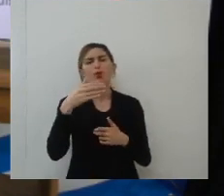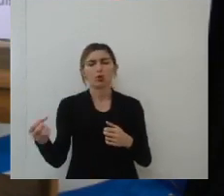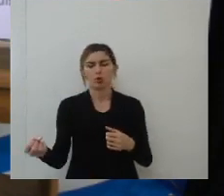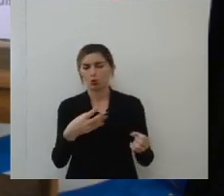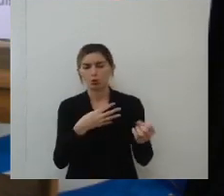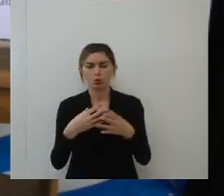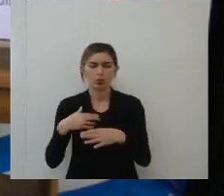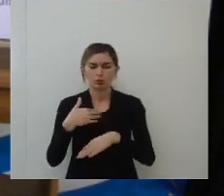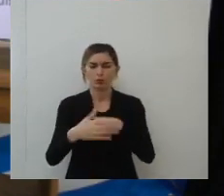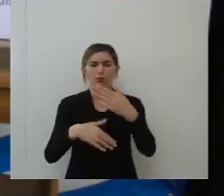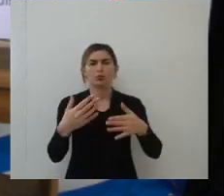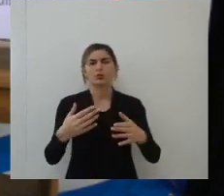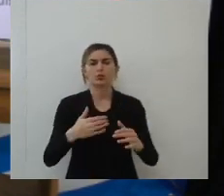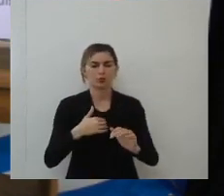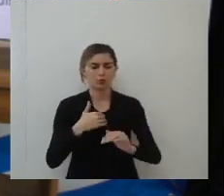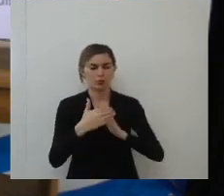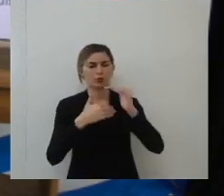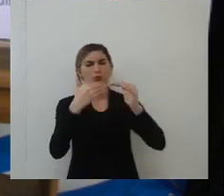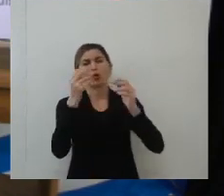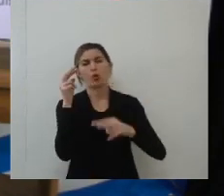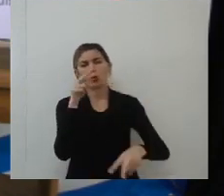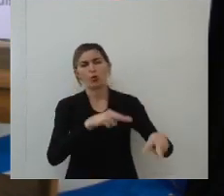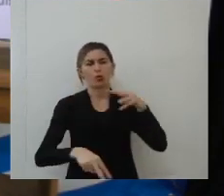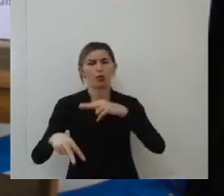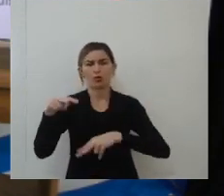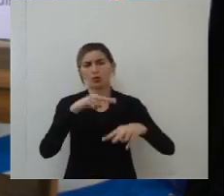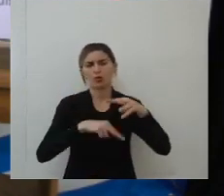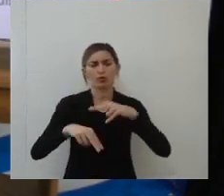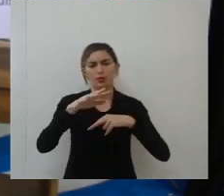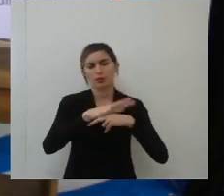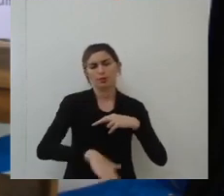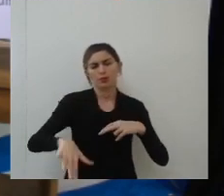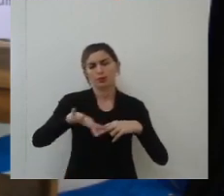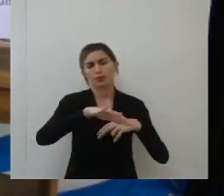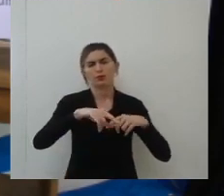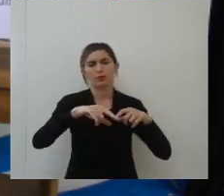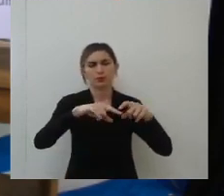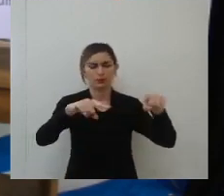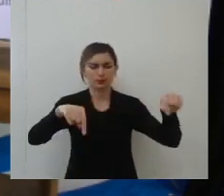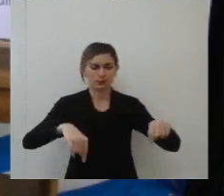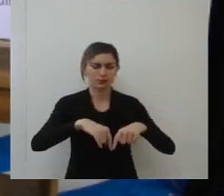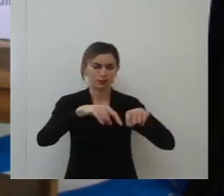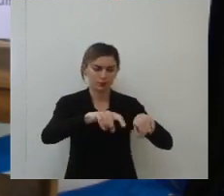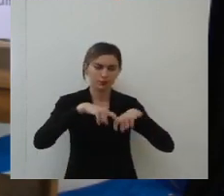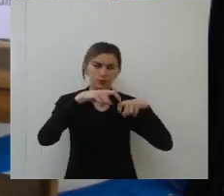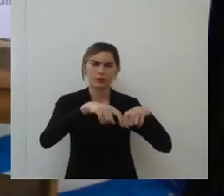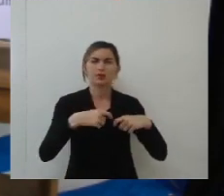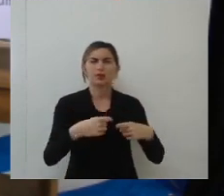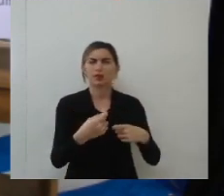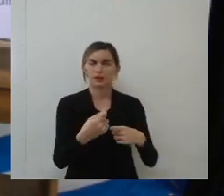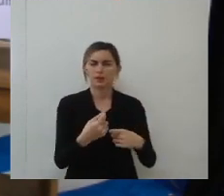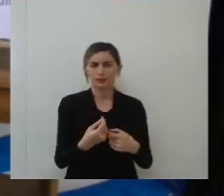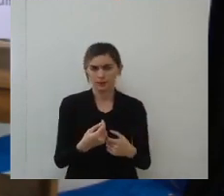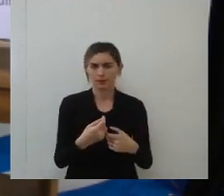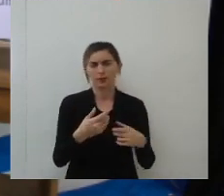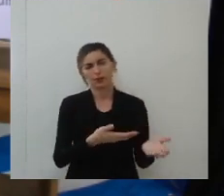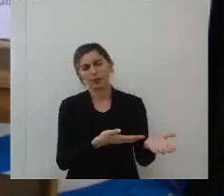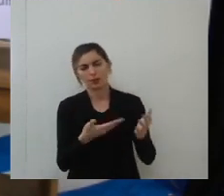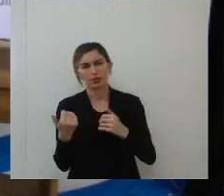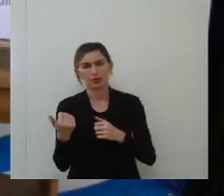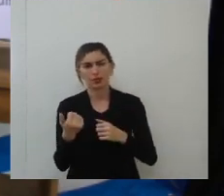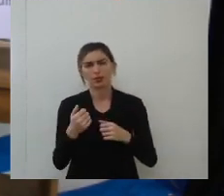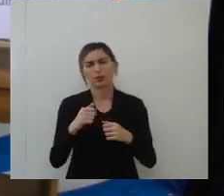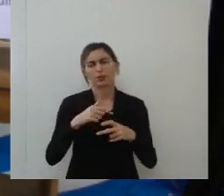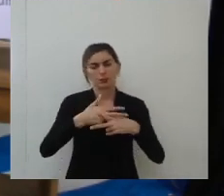novo processo de crescimento, é um novo olhar sobre esse espaço rural, fazendo um processo de urbanização, trazendo